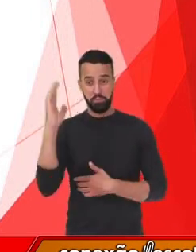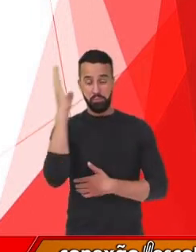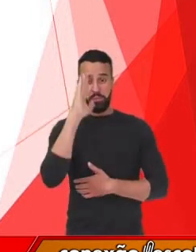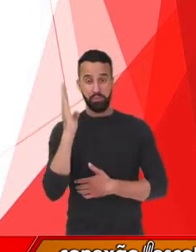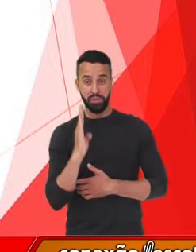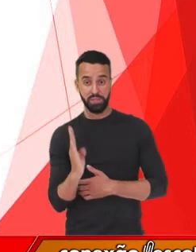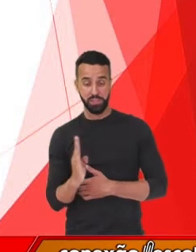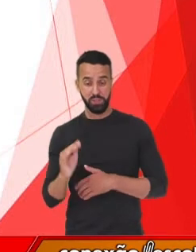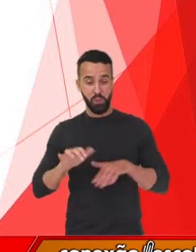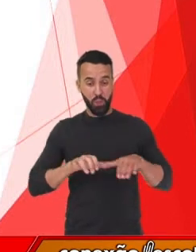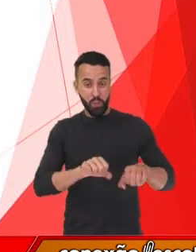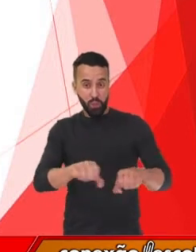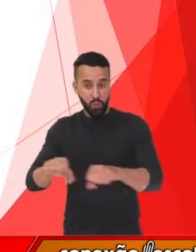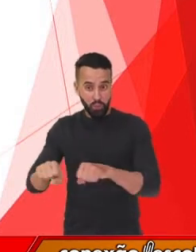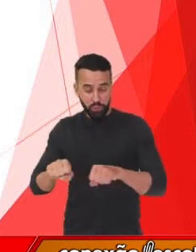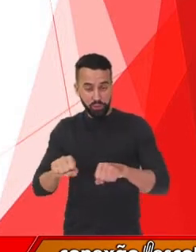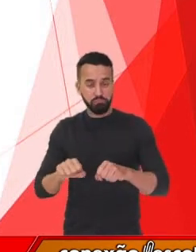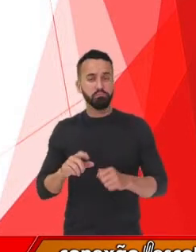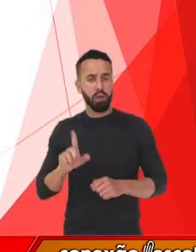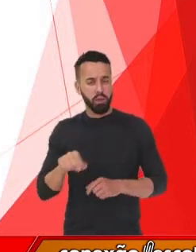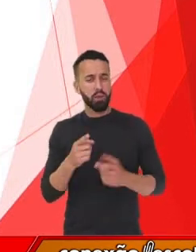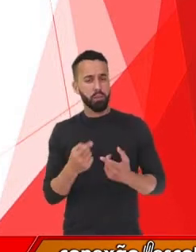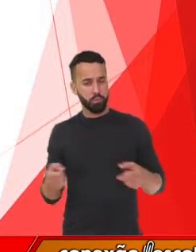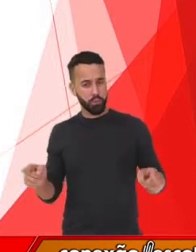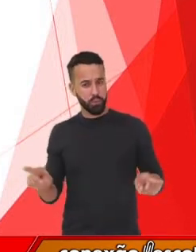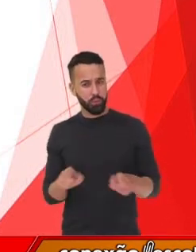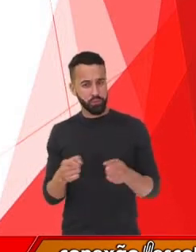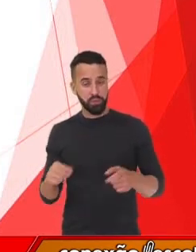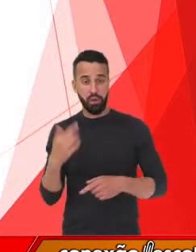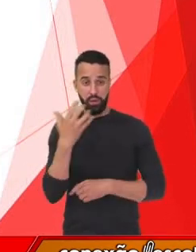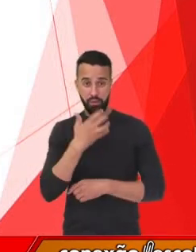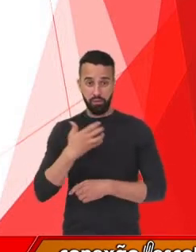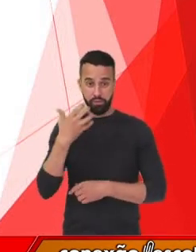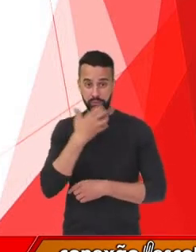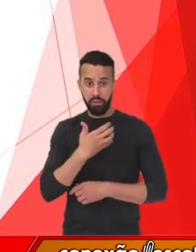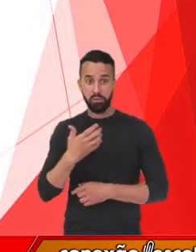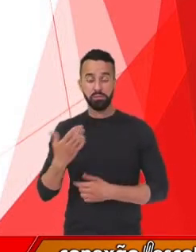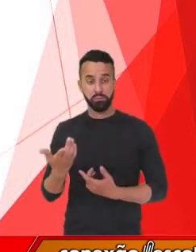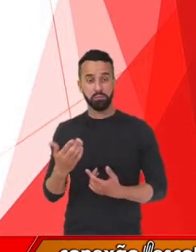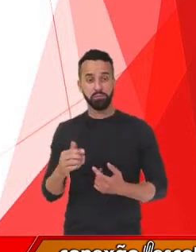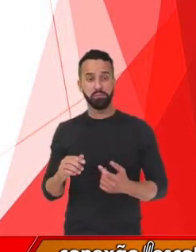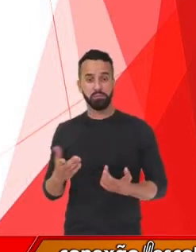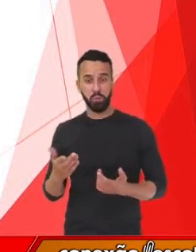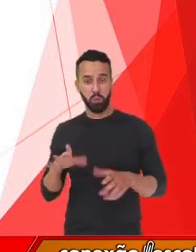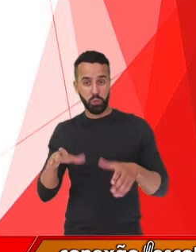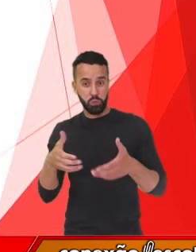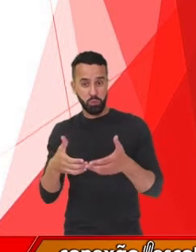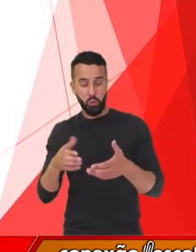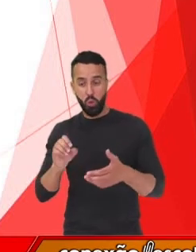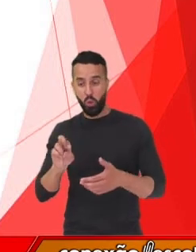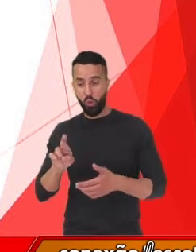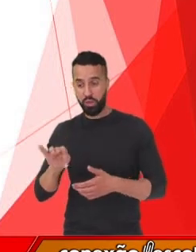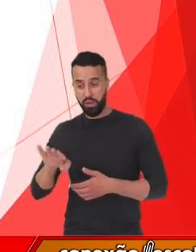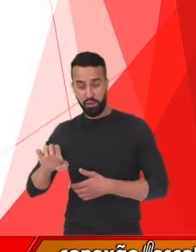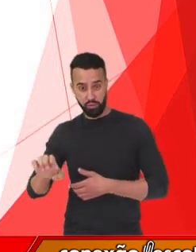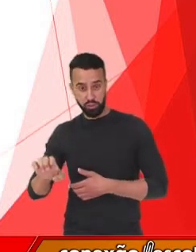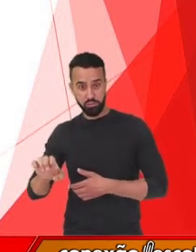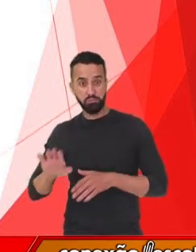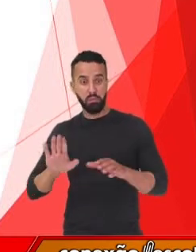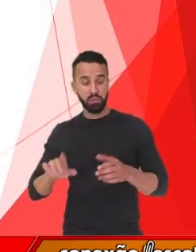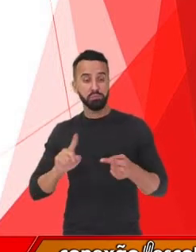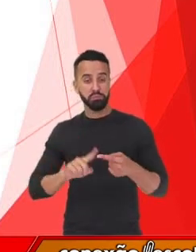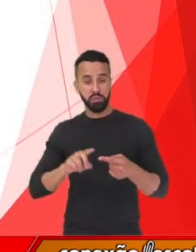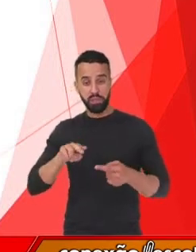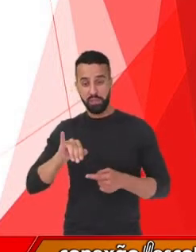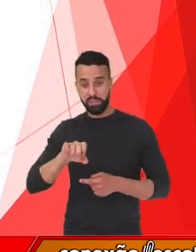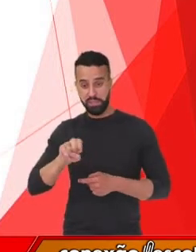Brasil Colônia. É uma música cantada pela banda Oriente, pelo Grupo Oriente, mas nesta versão ela é cantada